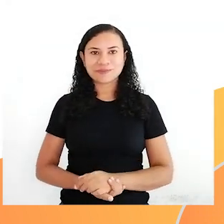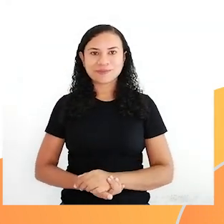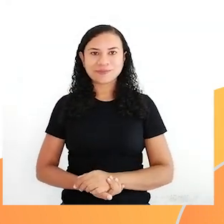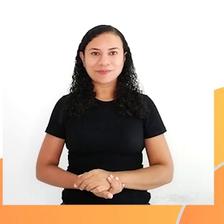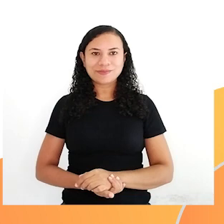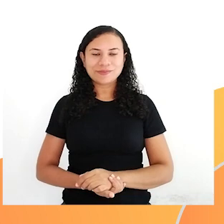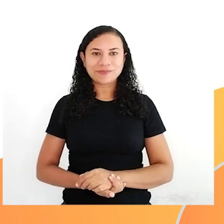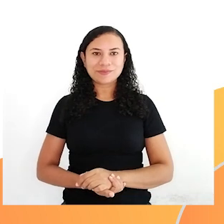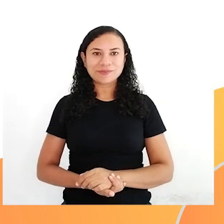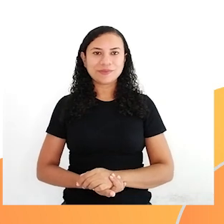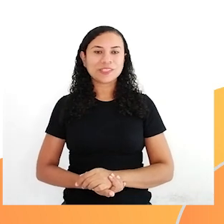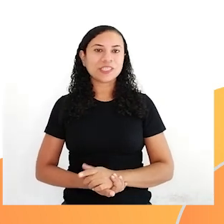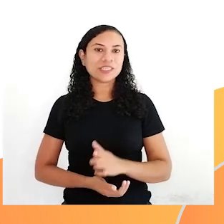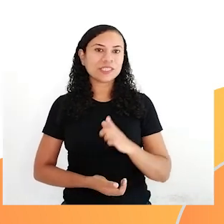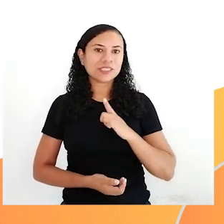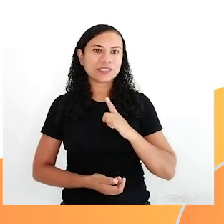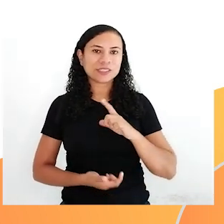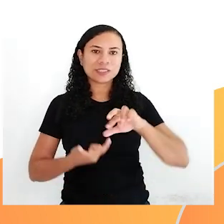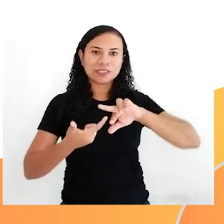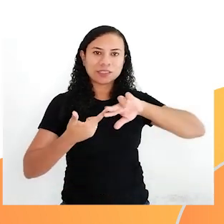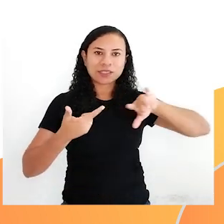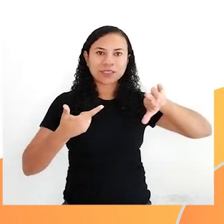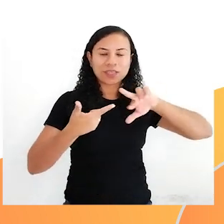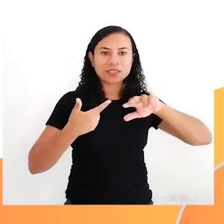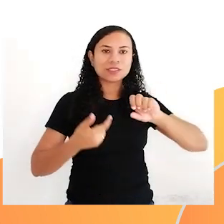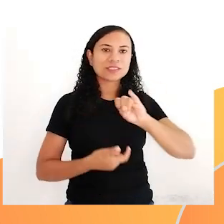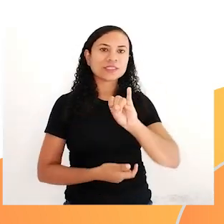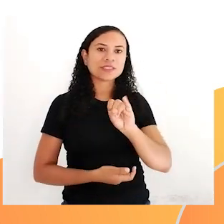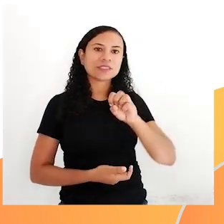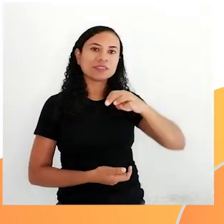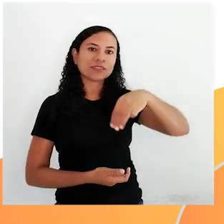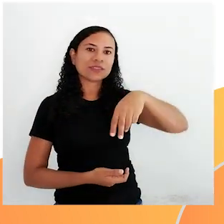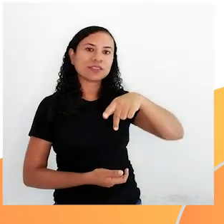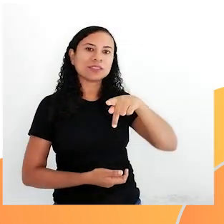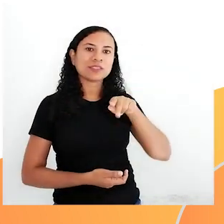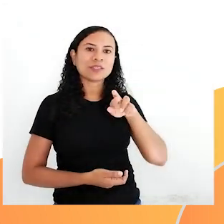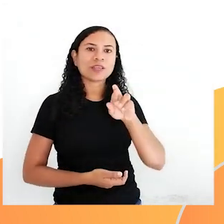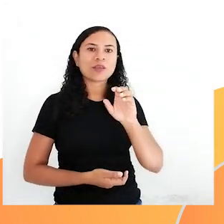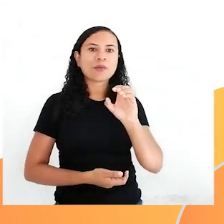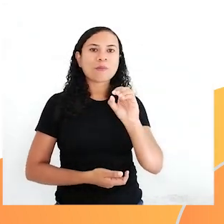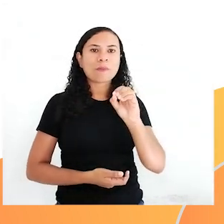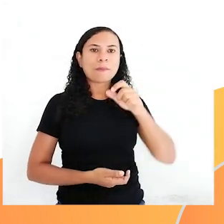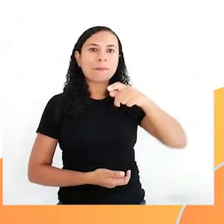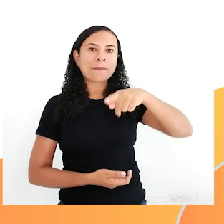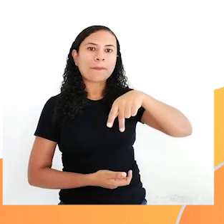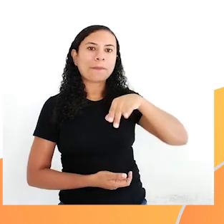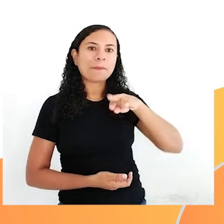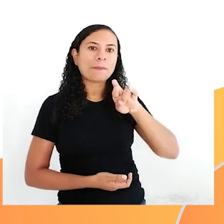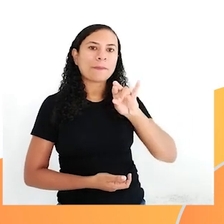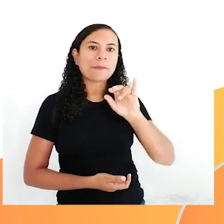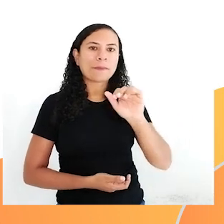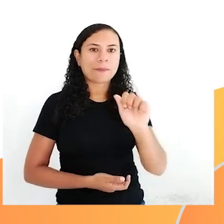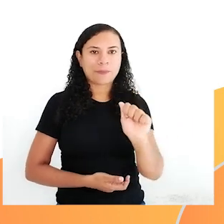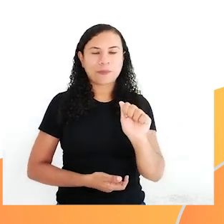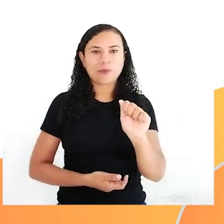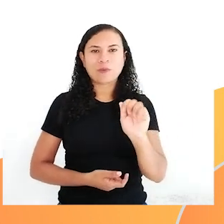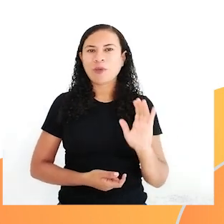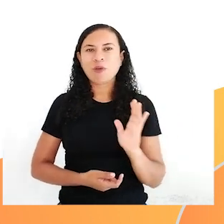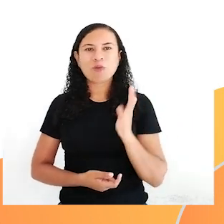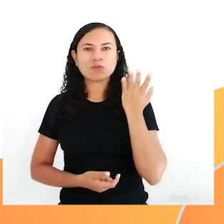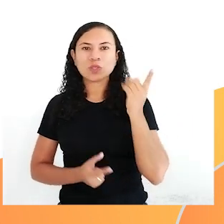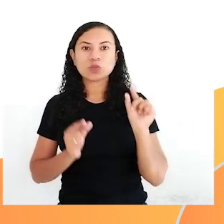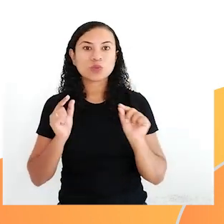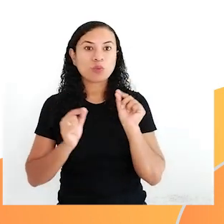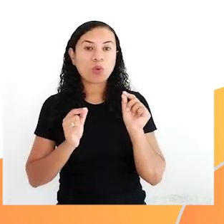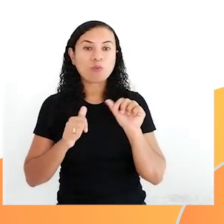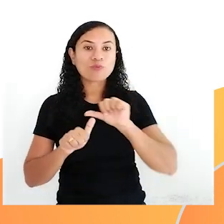Já a derivação imprópria, ela forma-se quando uma palavra muda de classe gramatical, sem que a